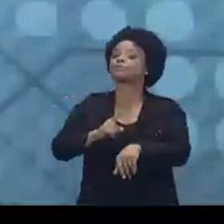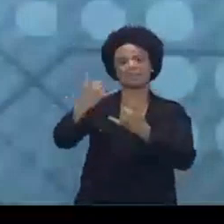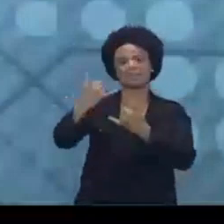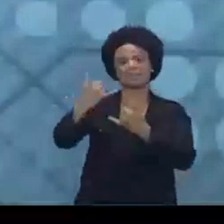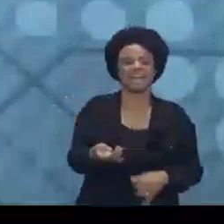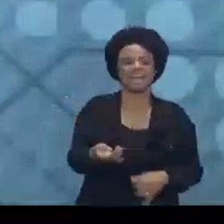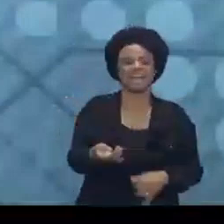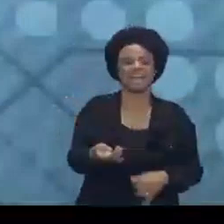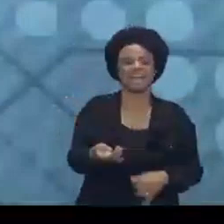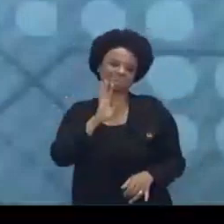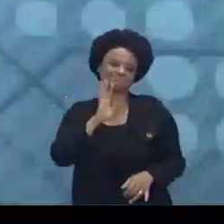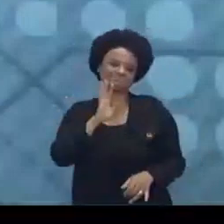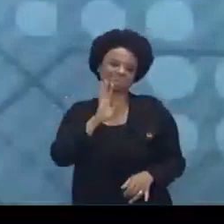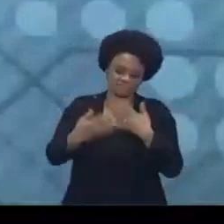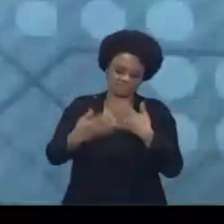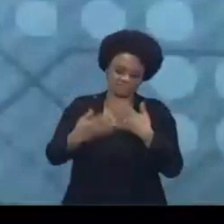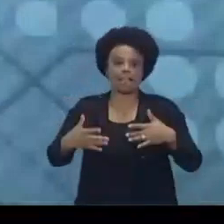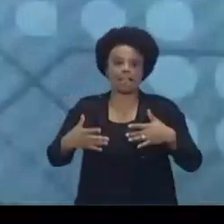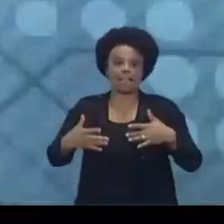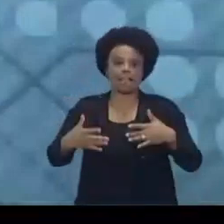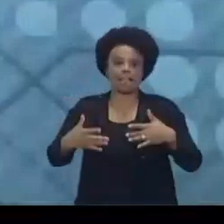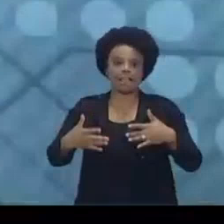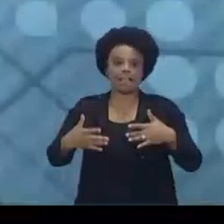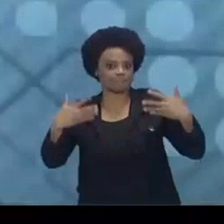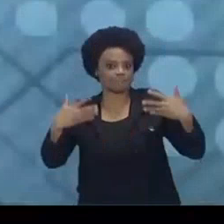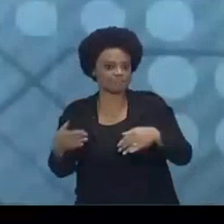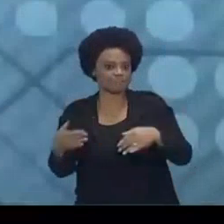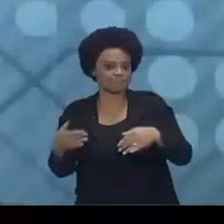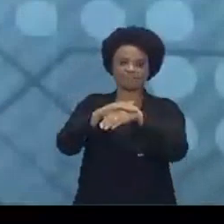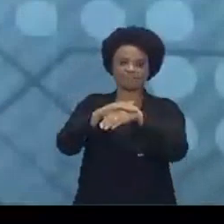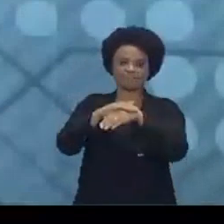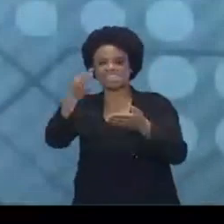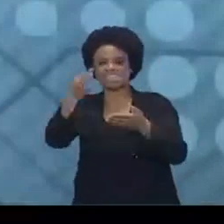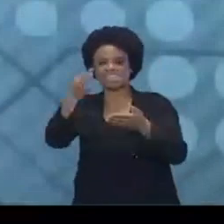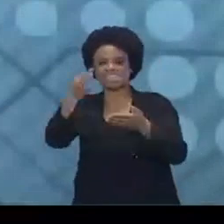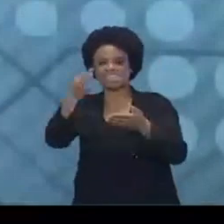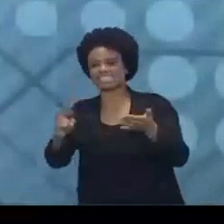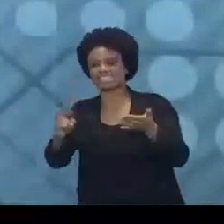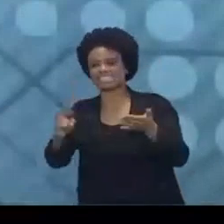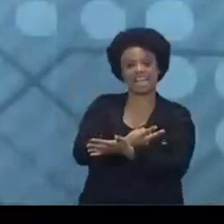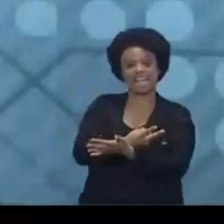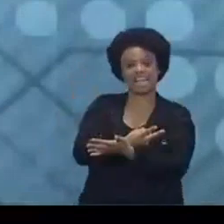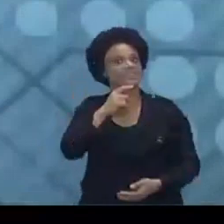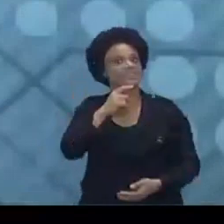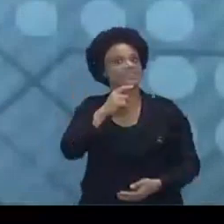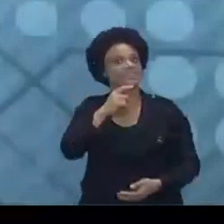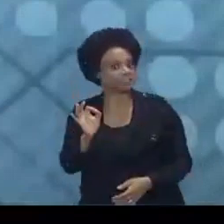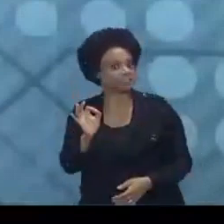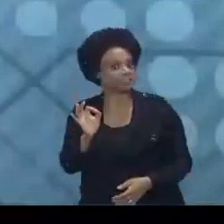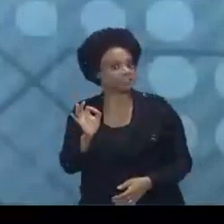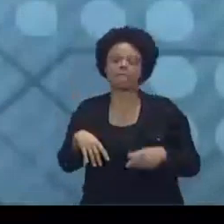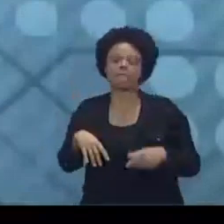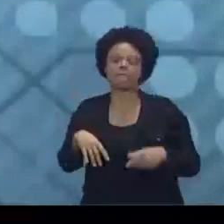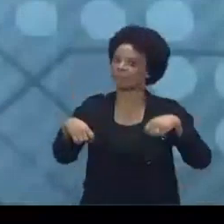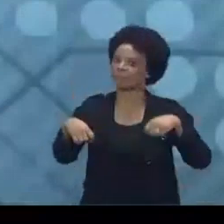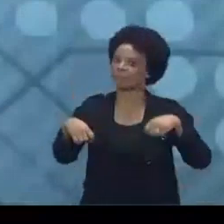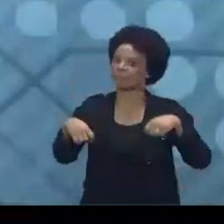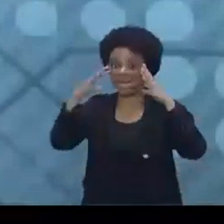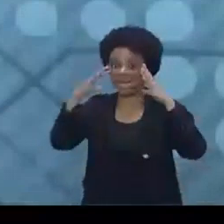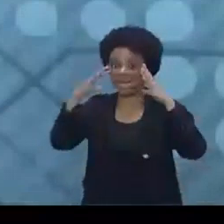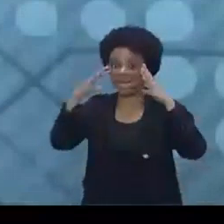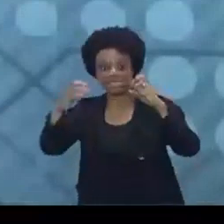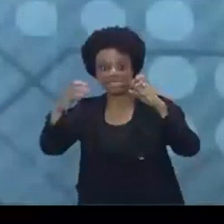Porque o laboratório tem essa característica de você acertar e errar e as coisas não darem certo, um pouco de atenção,